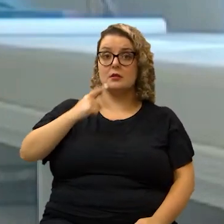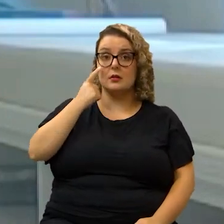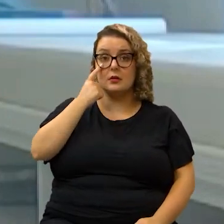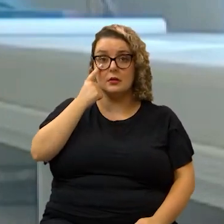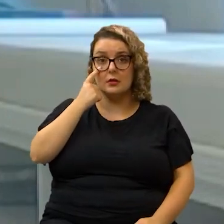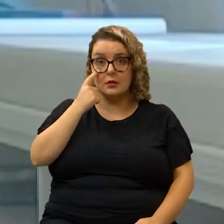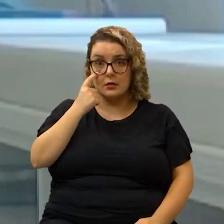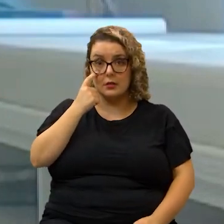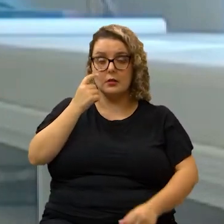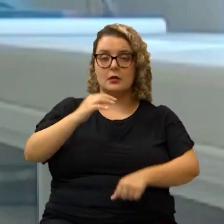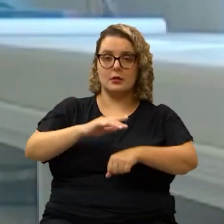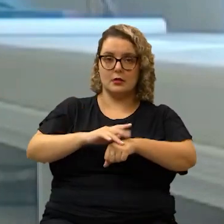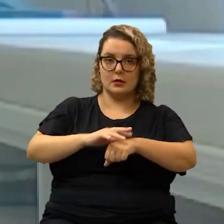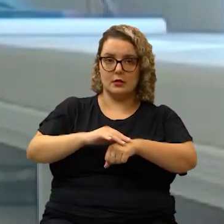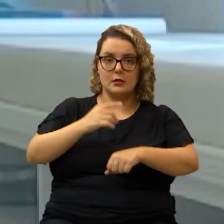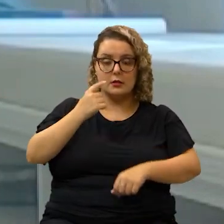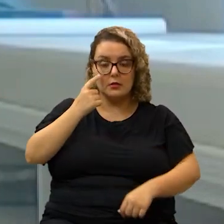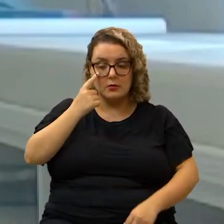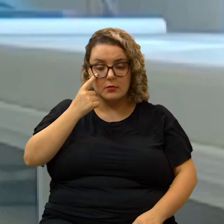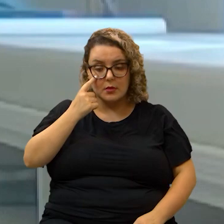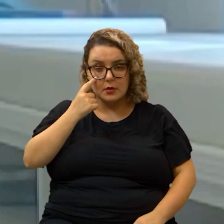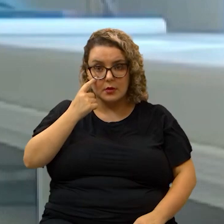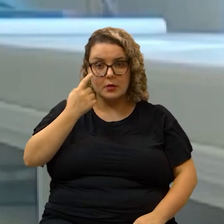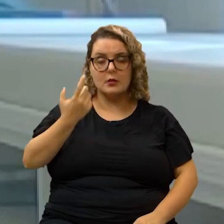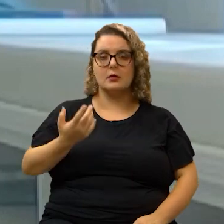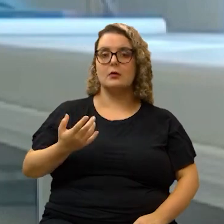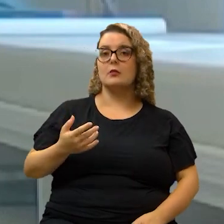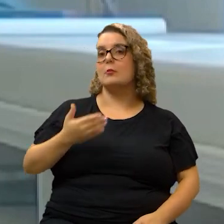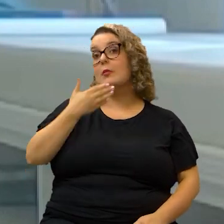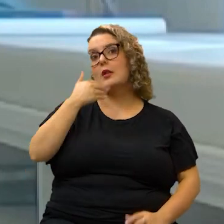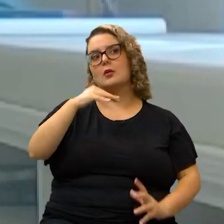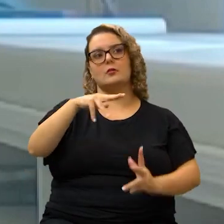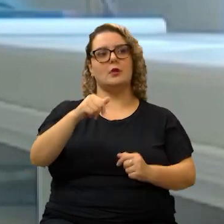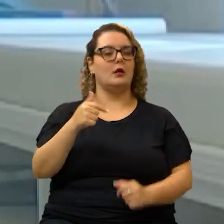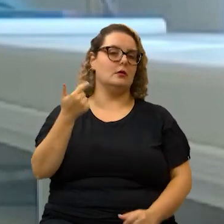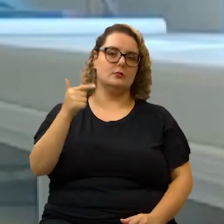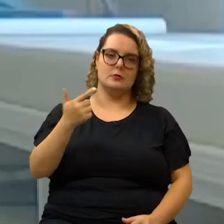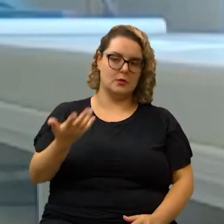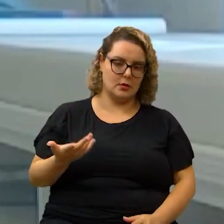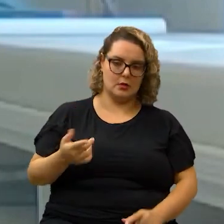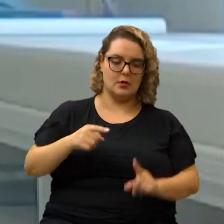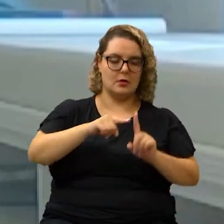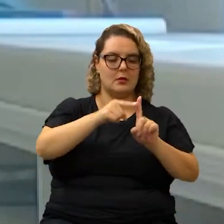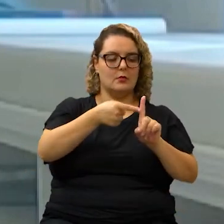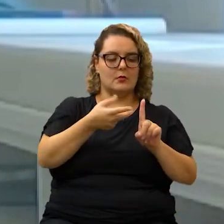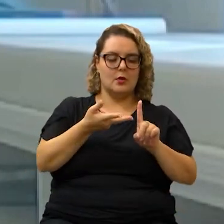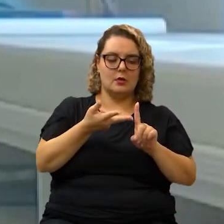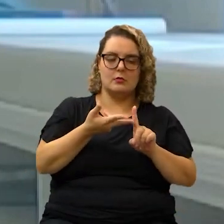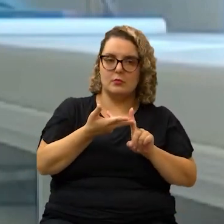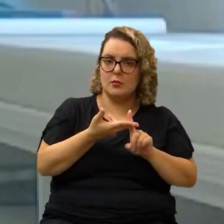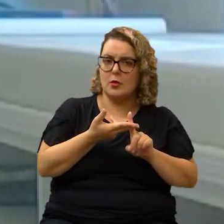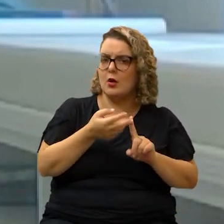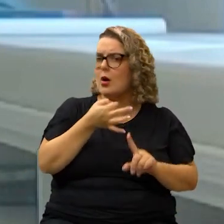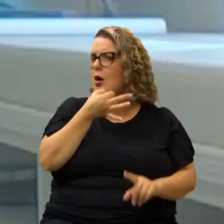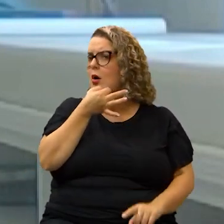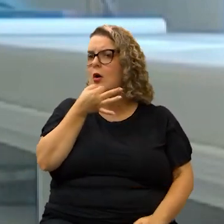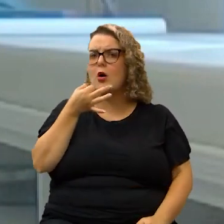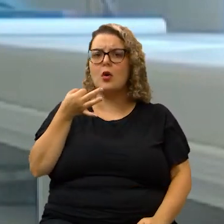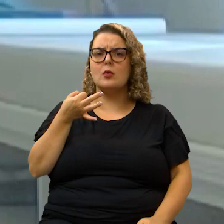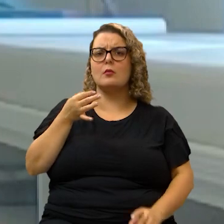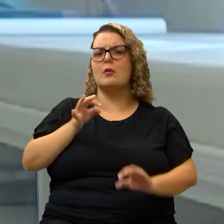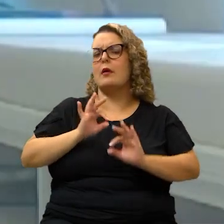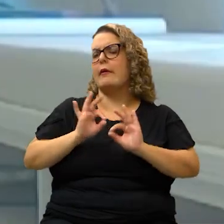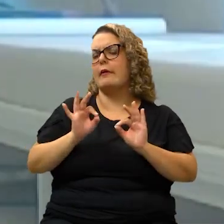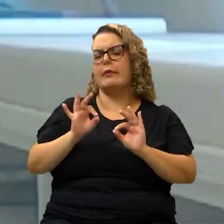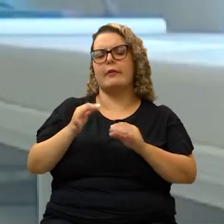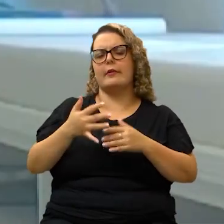supor, não deu, fui com parto cesárea, ótimo, nada impede dessa criança ficar pele a pele, nada impede